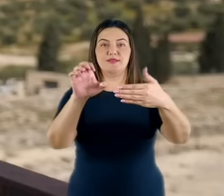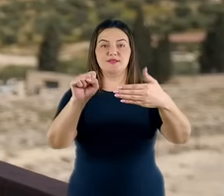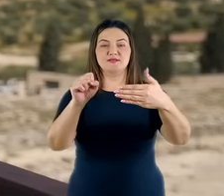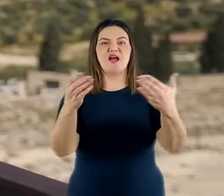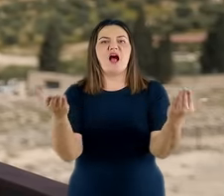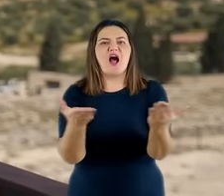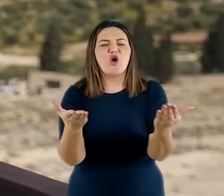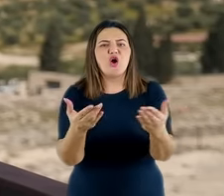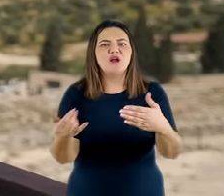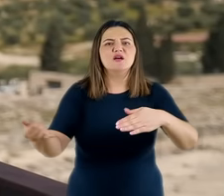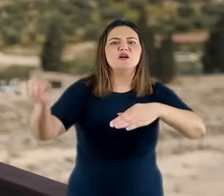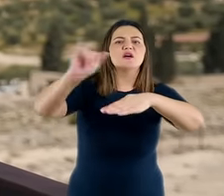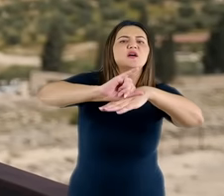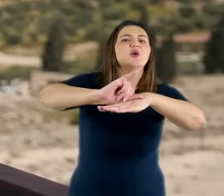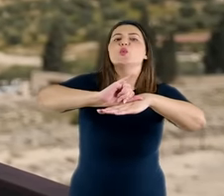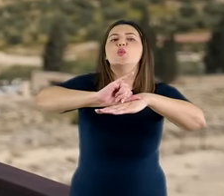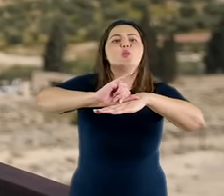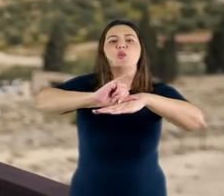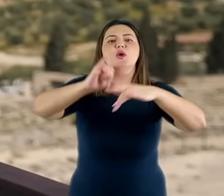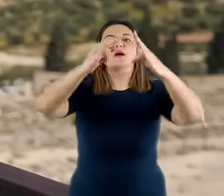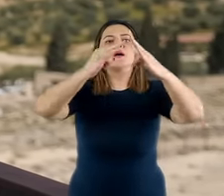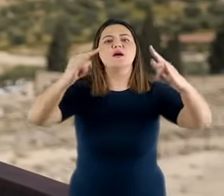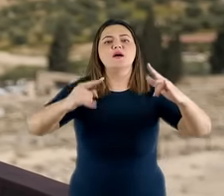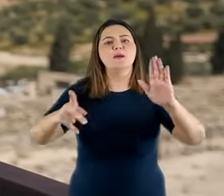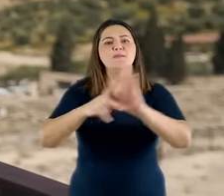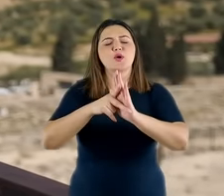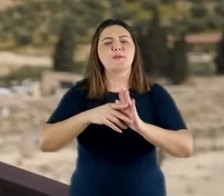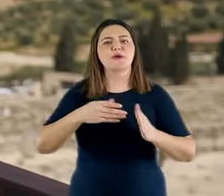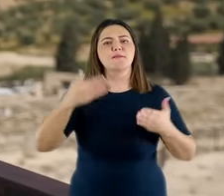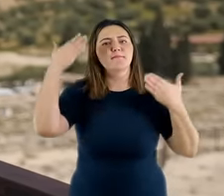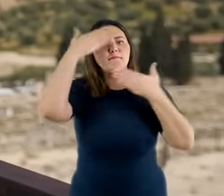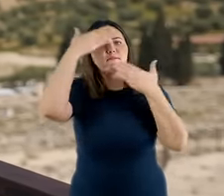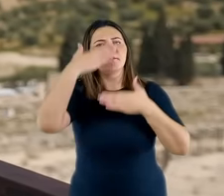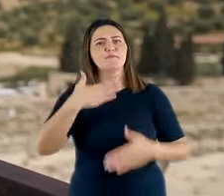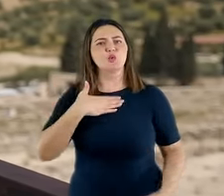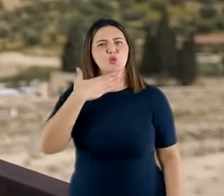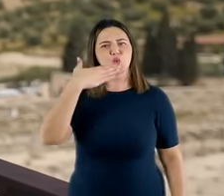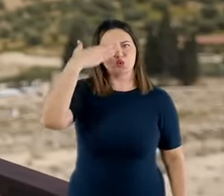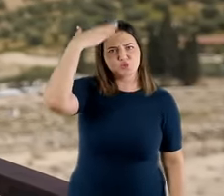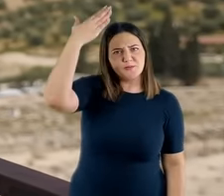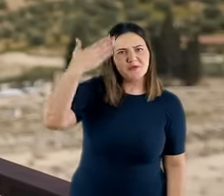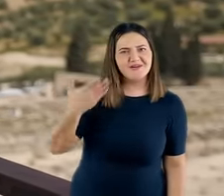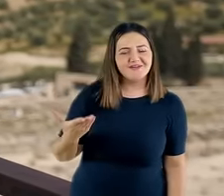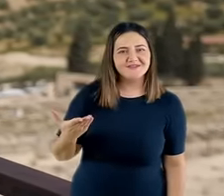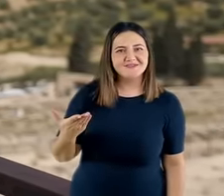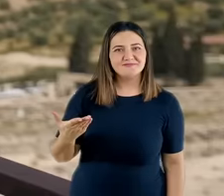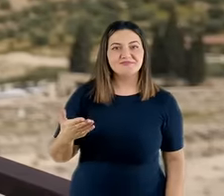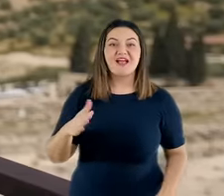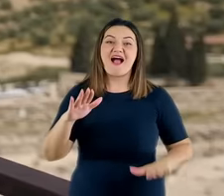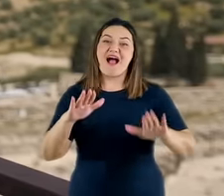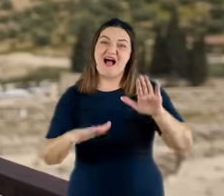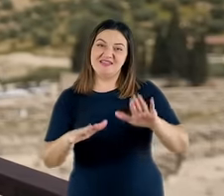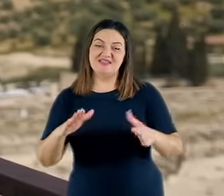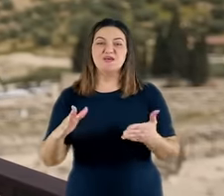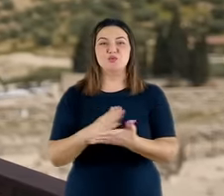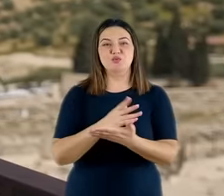da Rocha muçulmano. Deixe-me apenas corrigir uma coisa para você. Muitas pessoas chamam esse lugar de a Mesquita